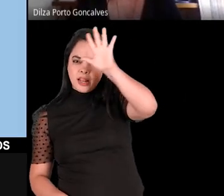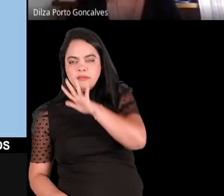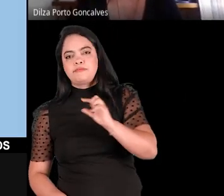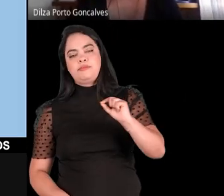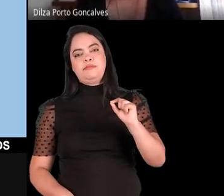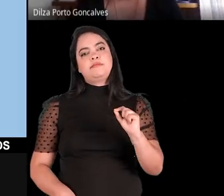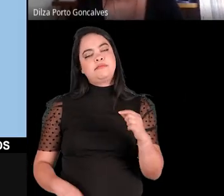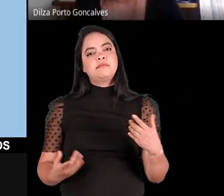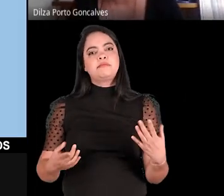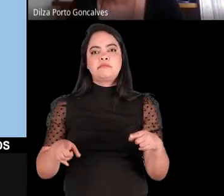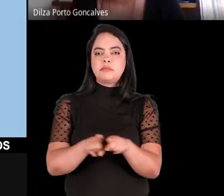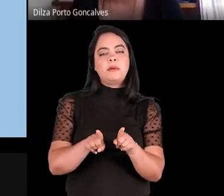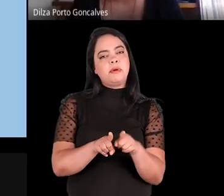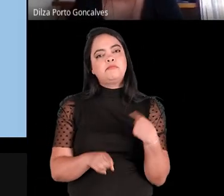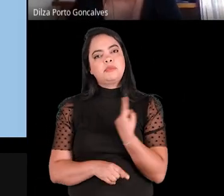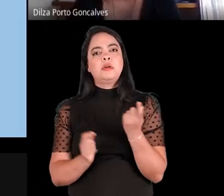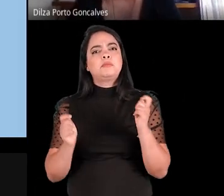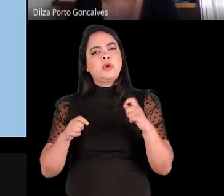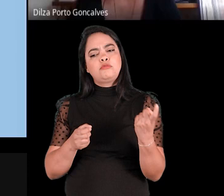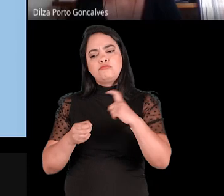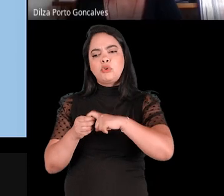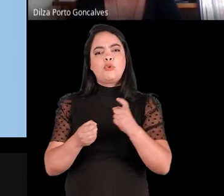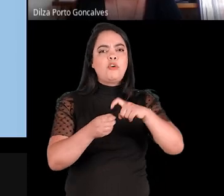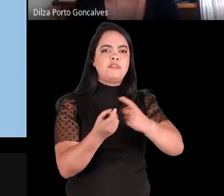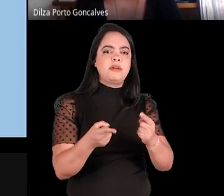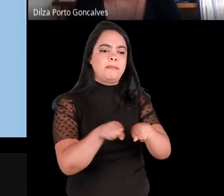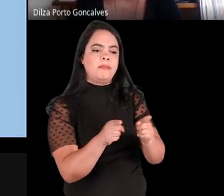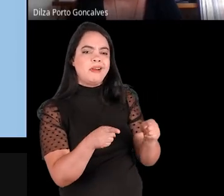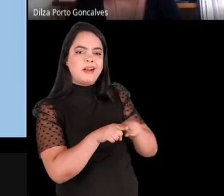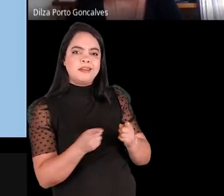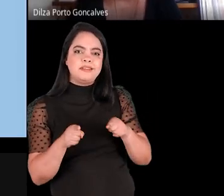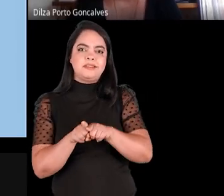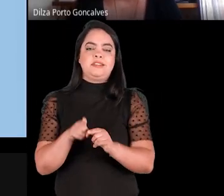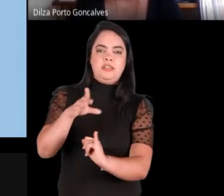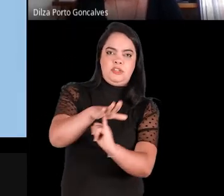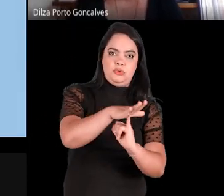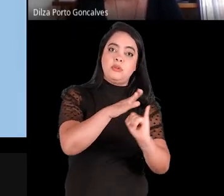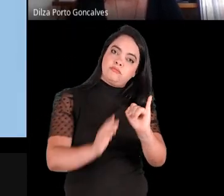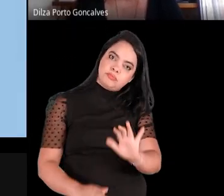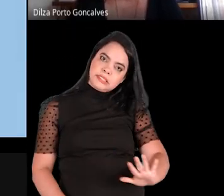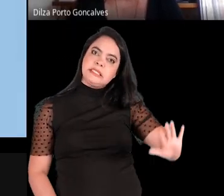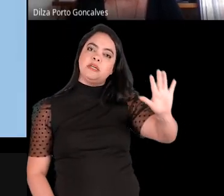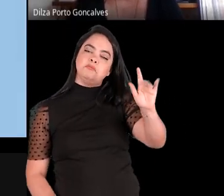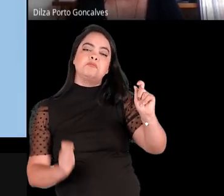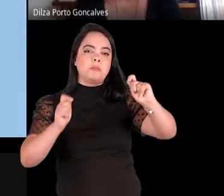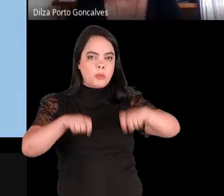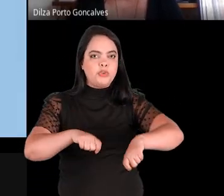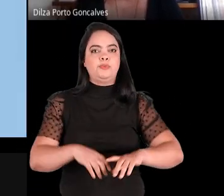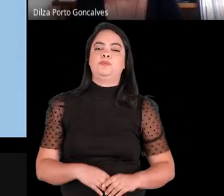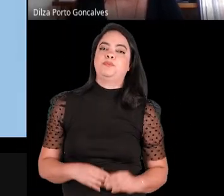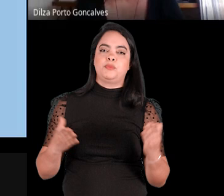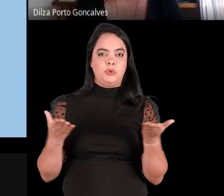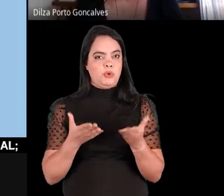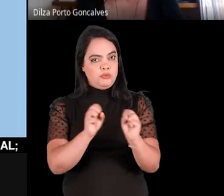façamos vínculos, né, e convênios com instituições internacionais. Hoje, o Portal